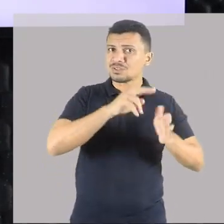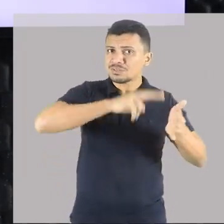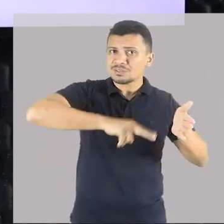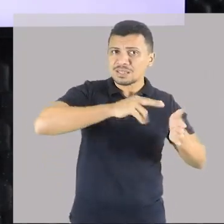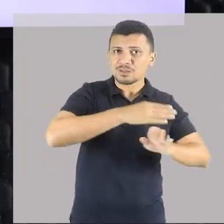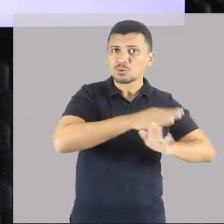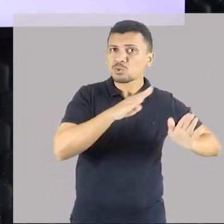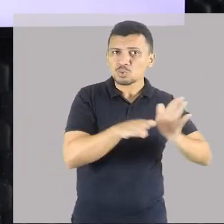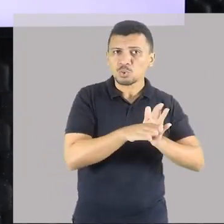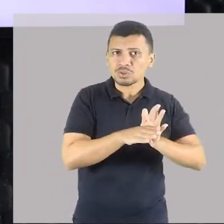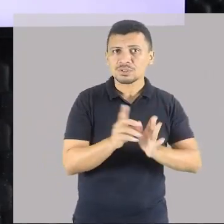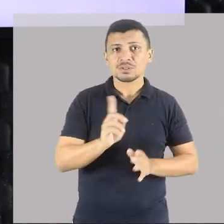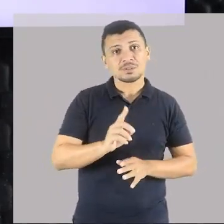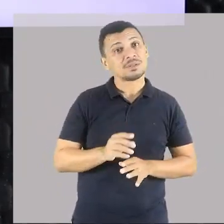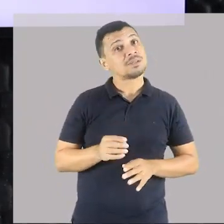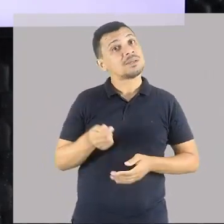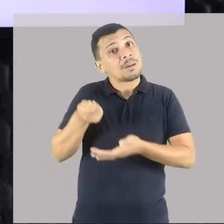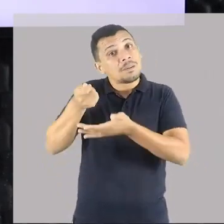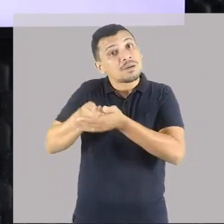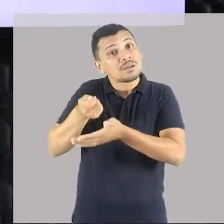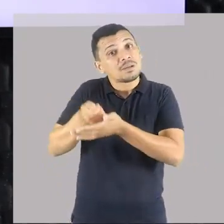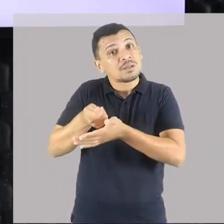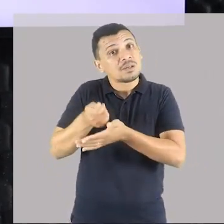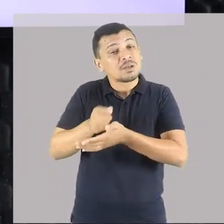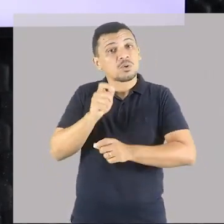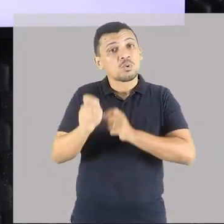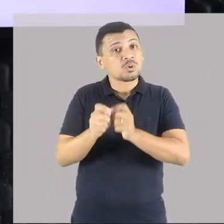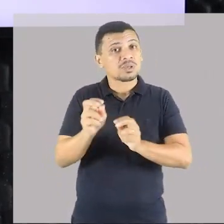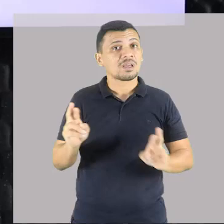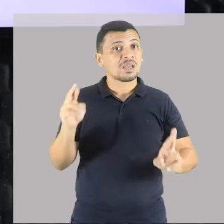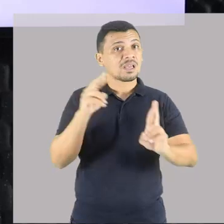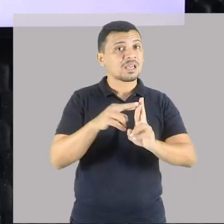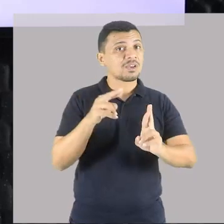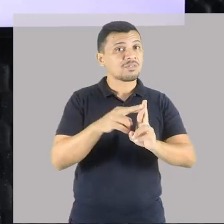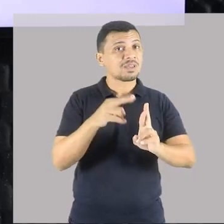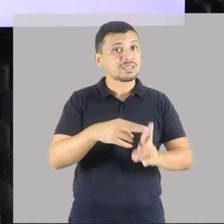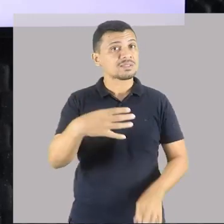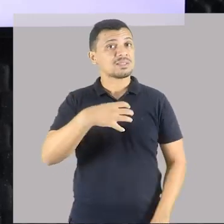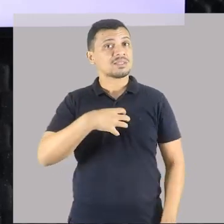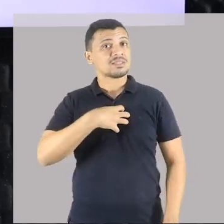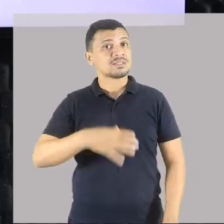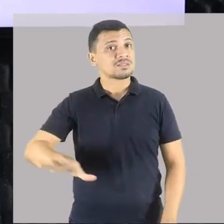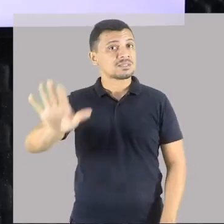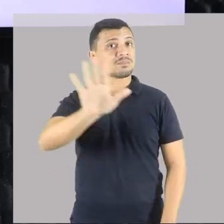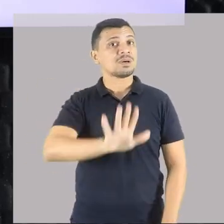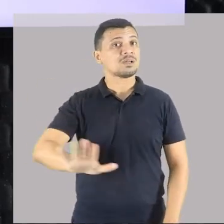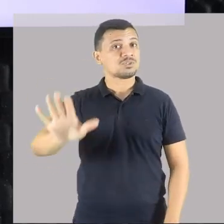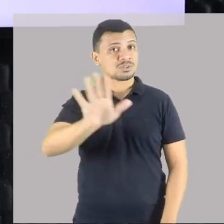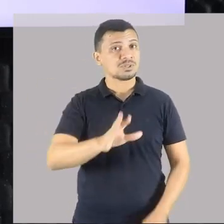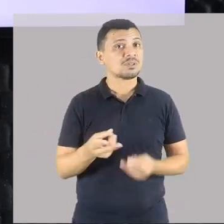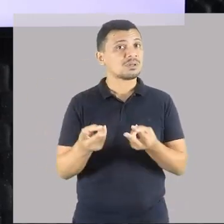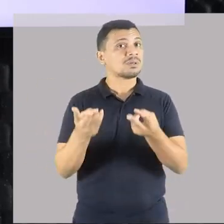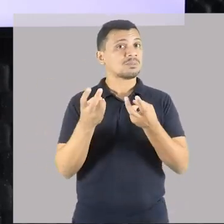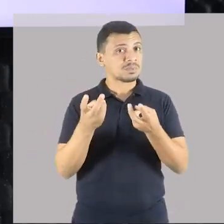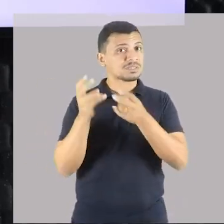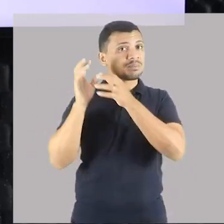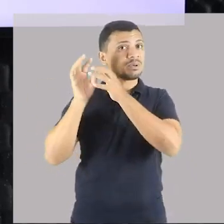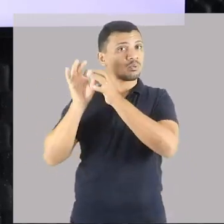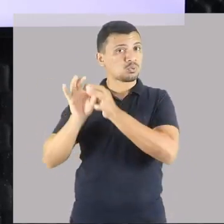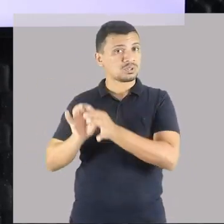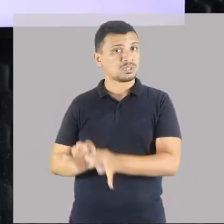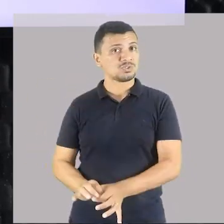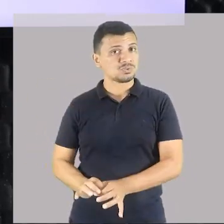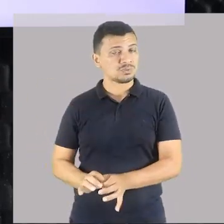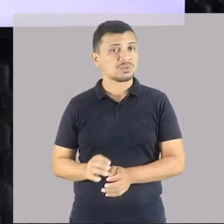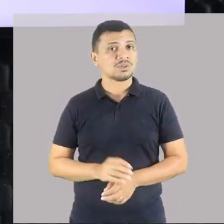não ser que exija representação de referências semânticas, que você precisa ver o sentido no contexto. Mas se é